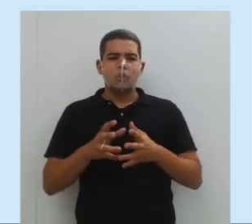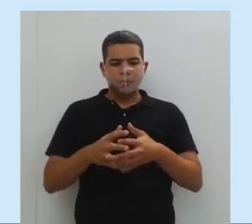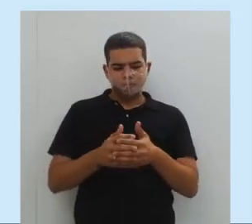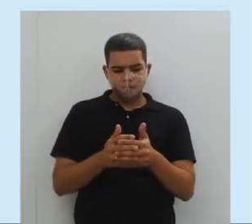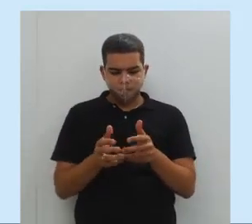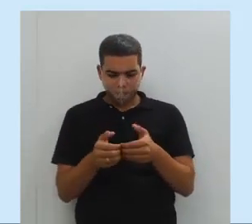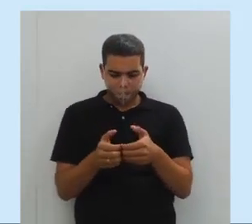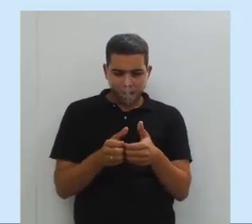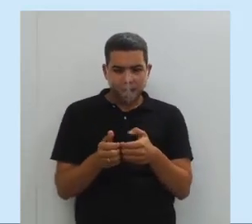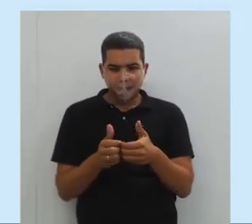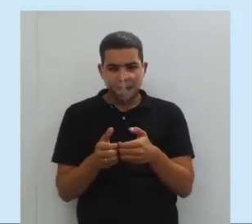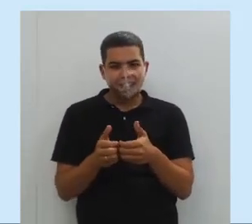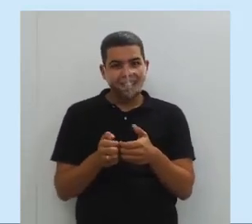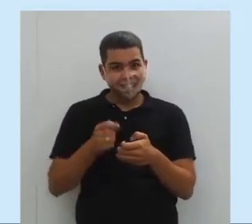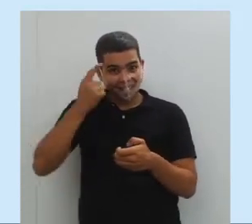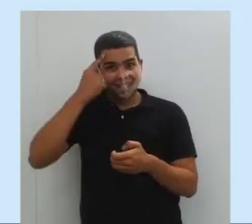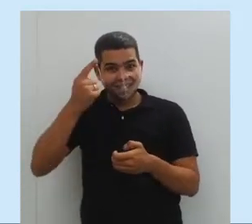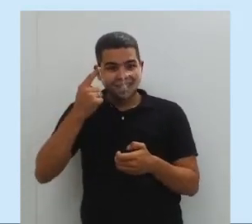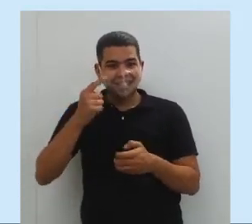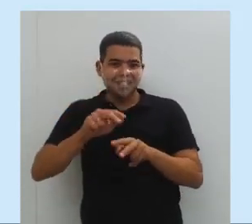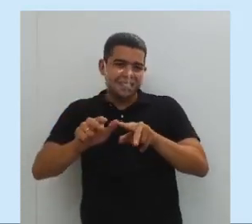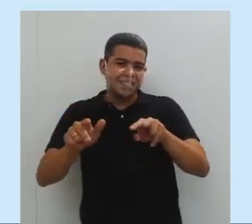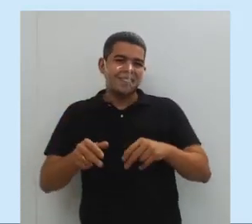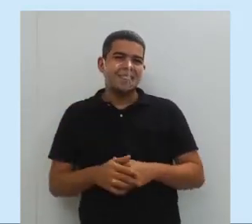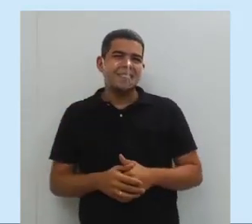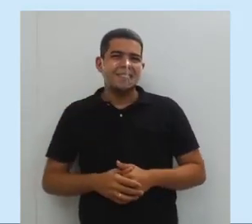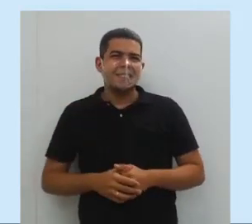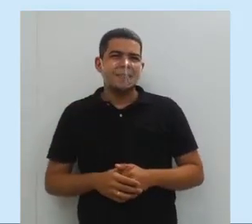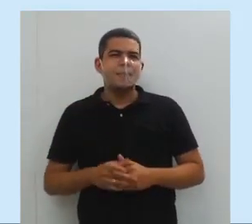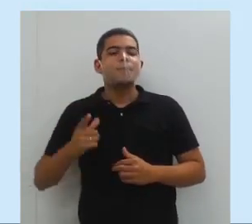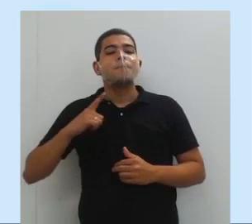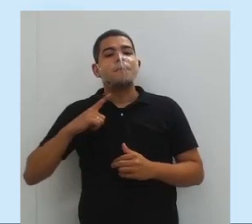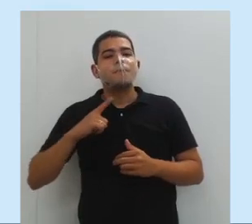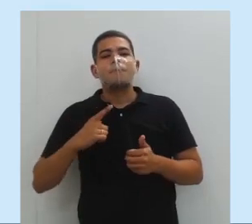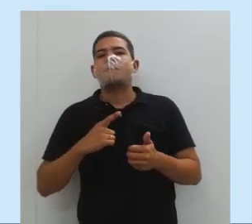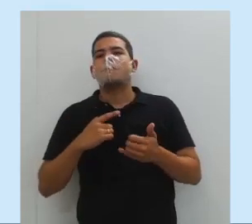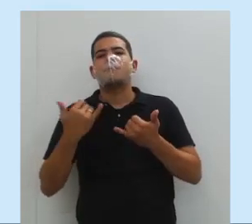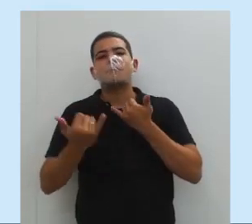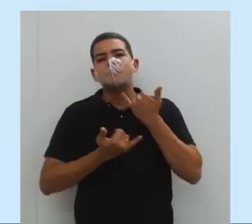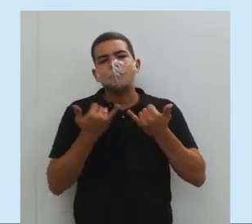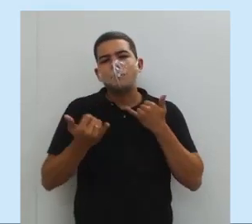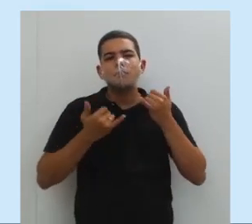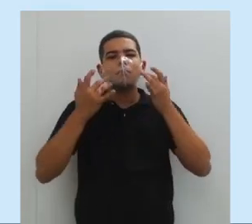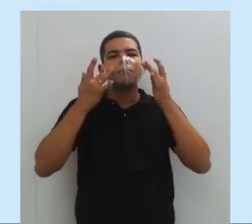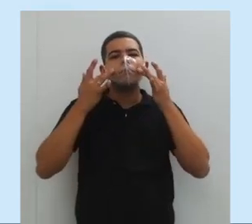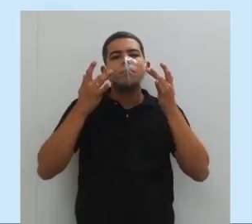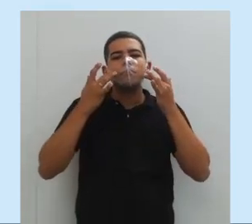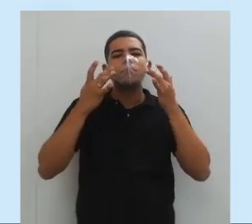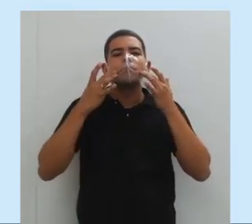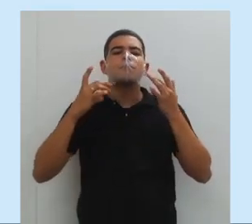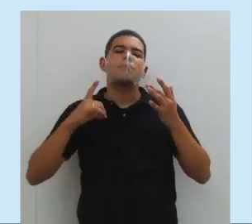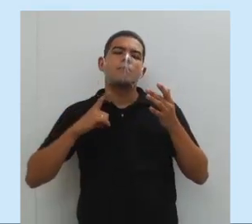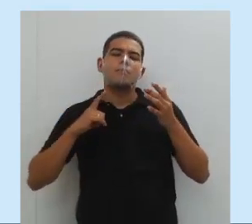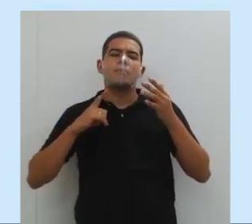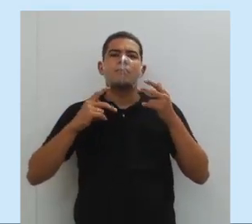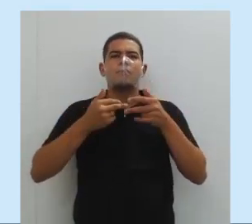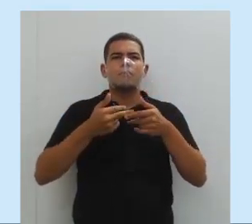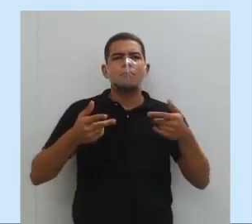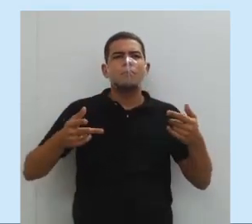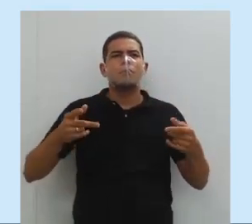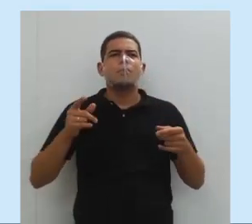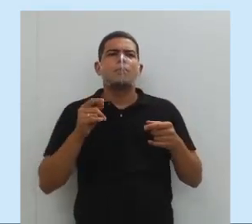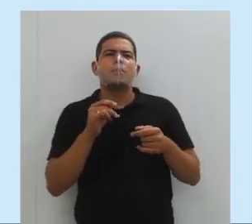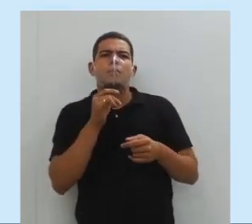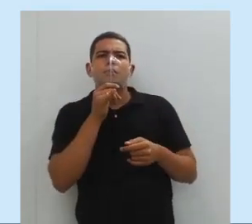Ou videogames, aqueles consoles específicos. Os jogos teatrais, que fazem parte da encenação. Então tem